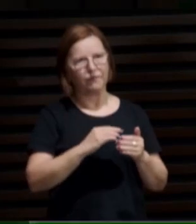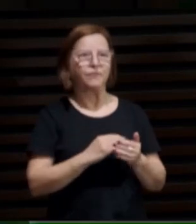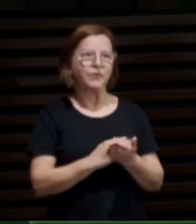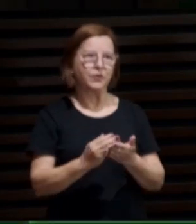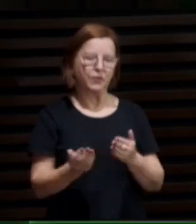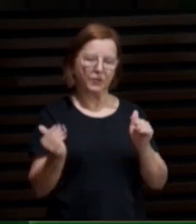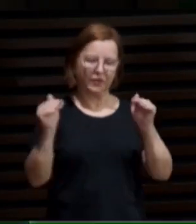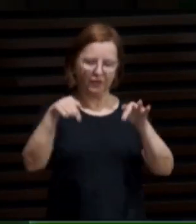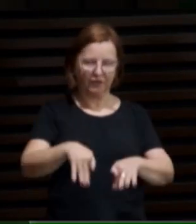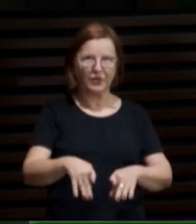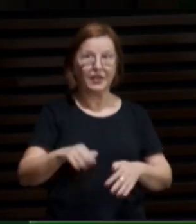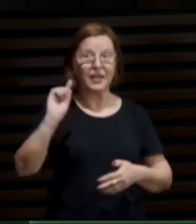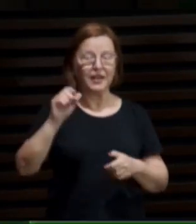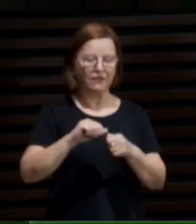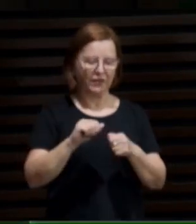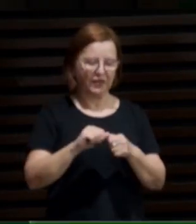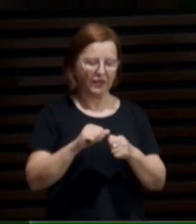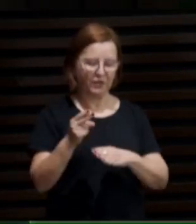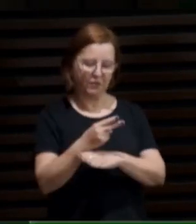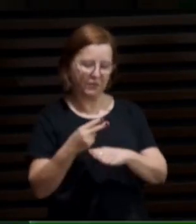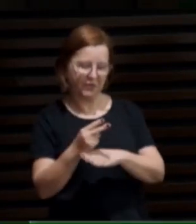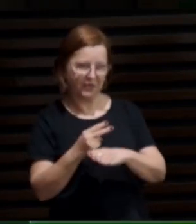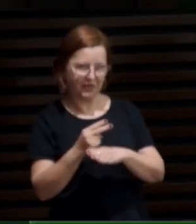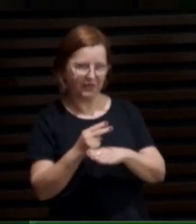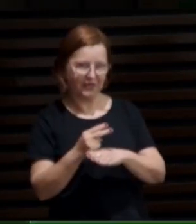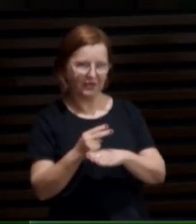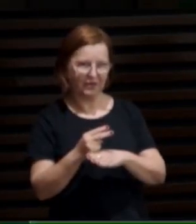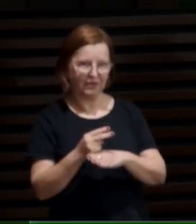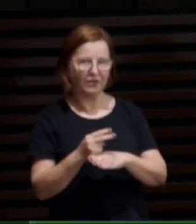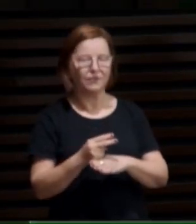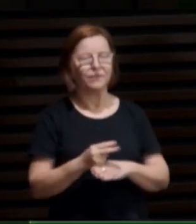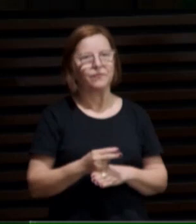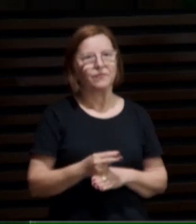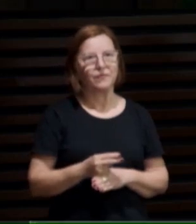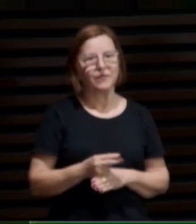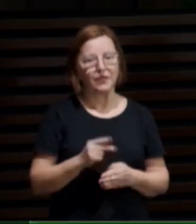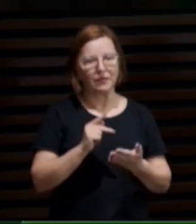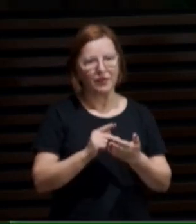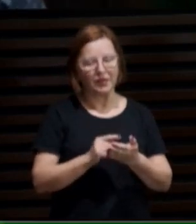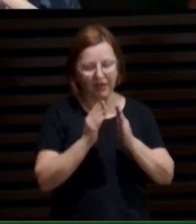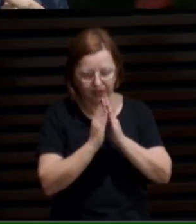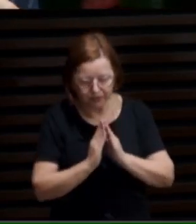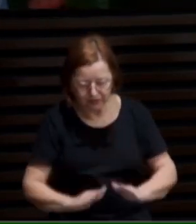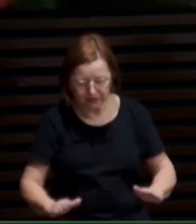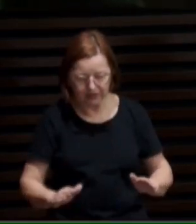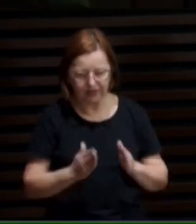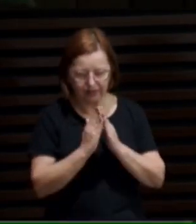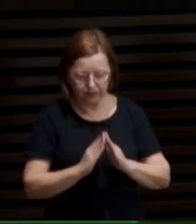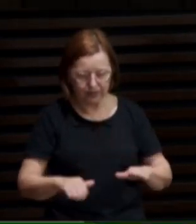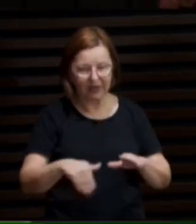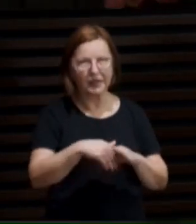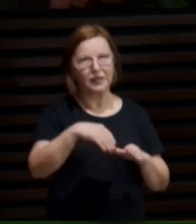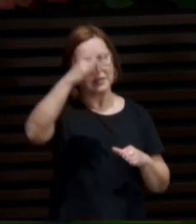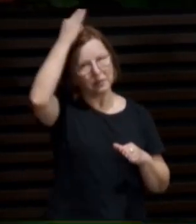Ele fazendo, é Ele nos buscando e Ele nos convertendo a Ele. Verdadeiros adoradores que adoram em espírito e em verdade.